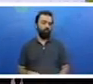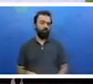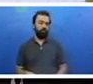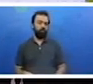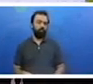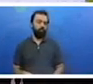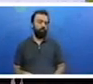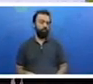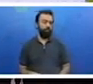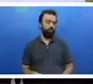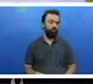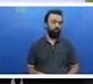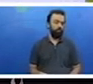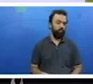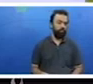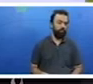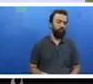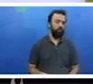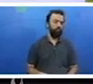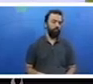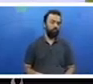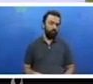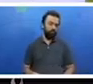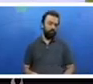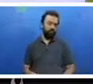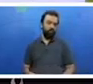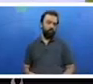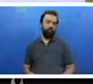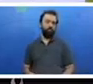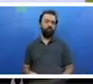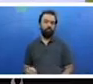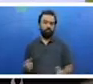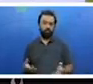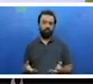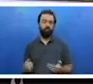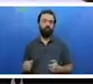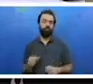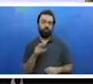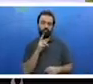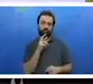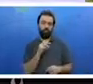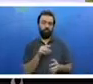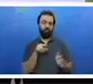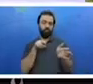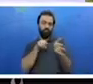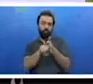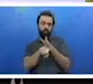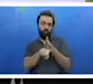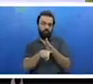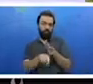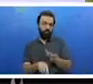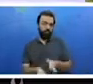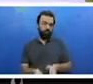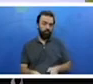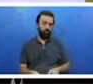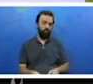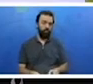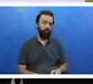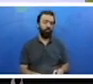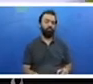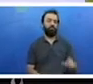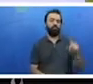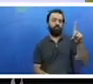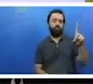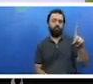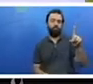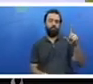completamente. Bom, e assim por diante. Agora eu pergunto, quando a vazão passou de 1 litro